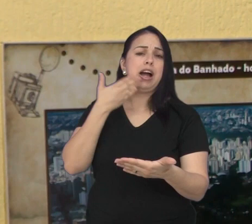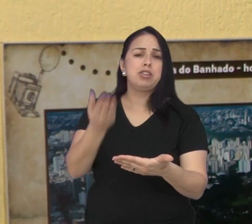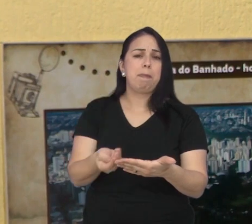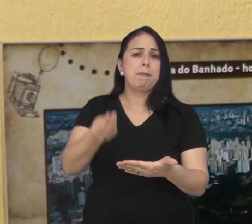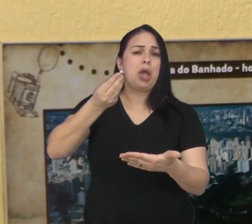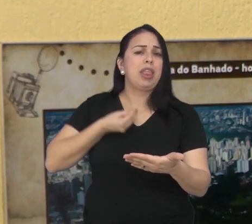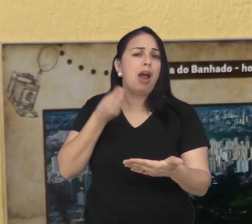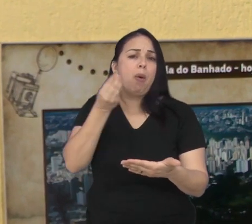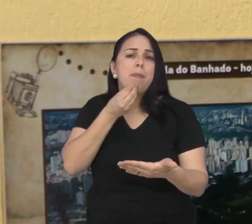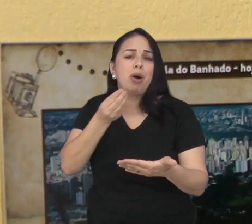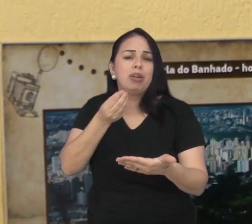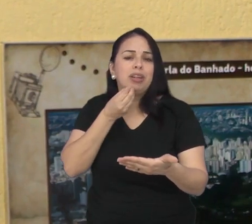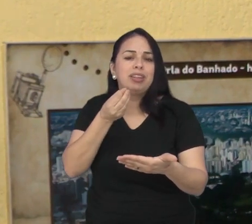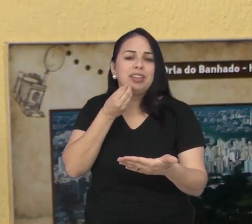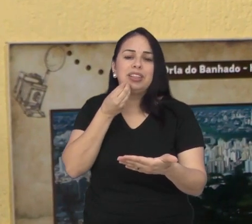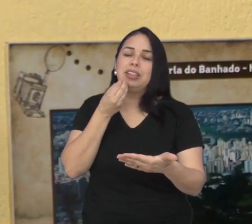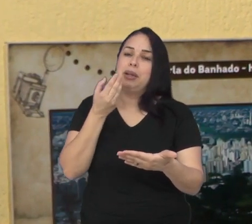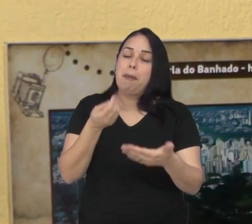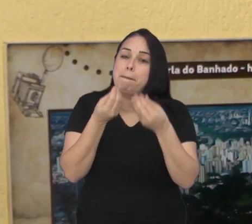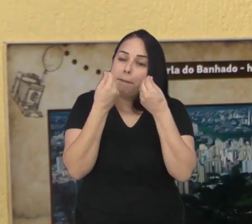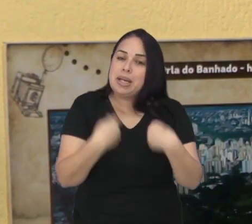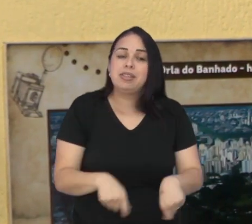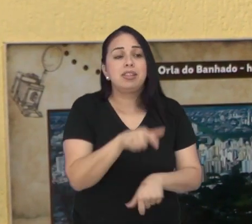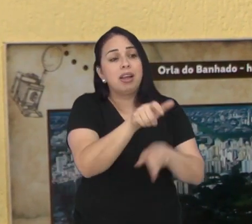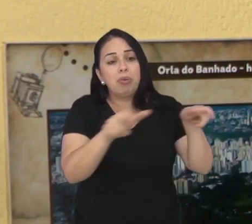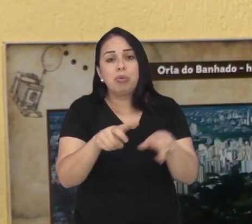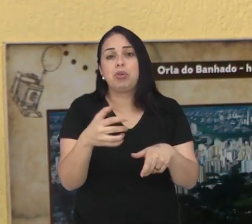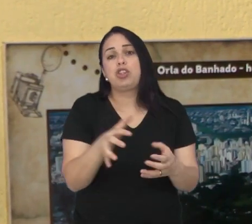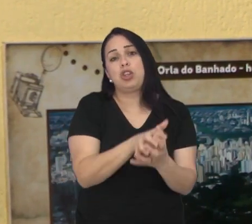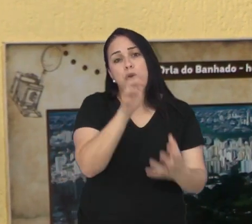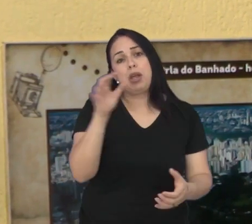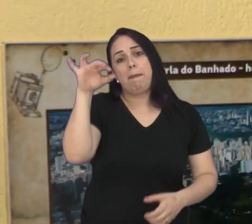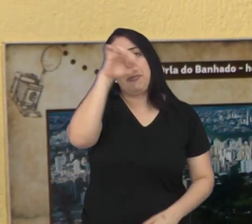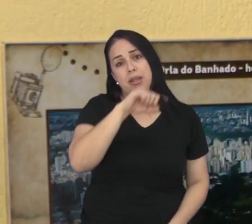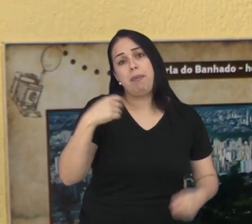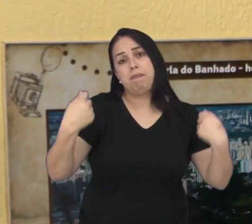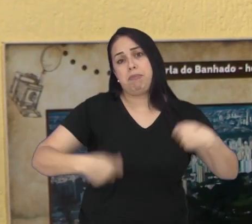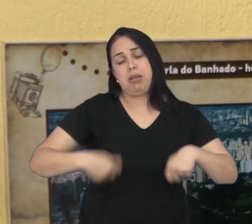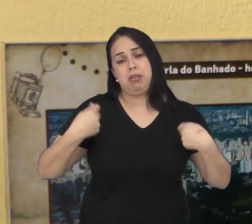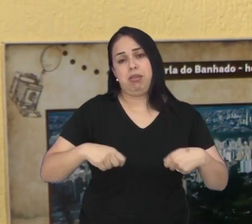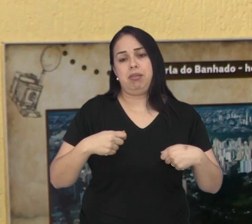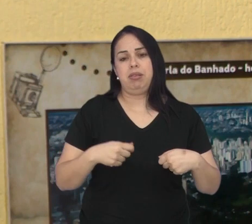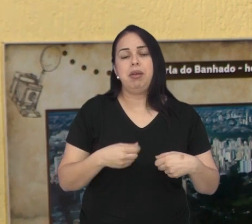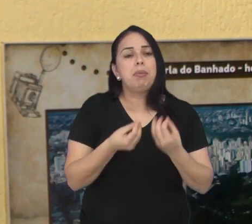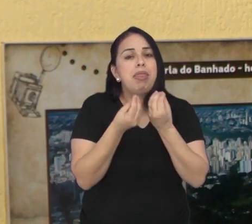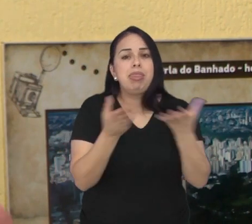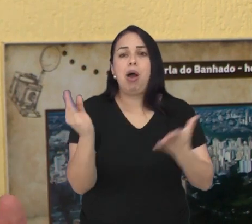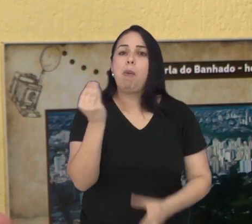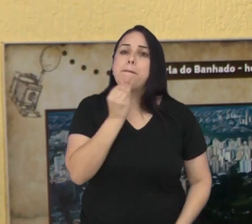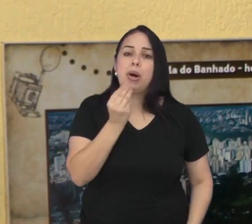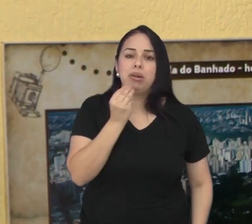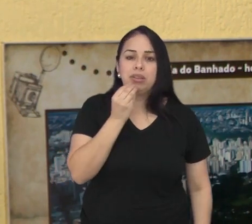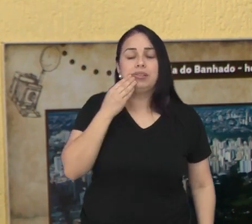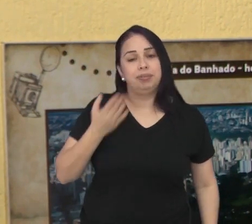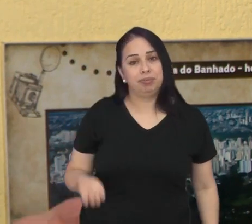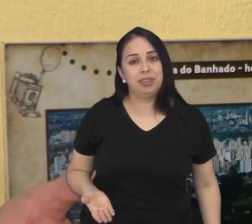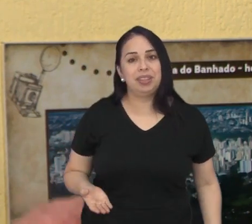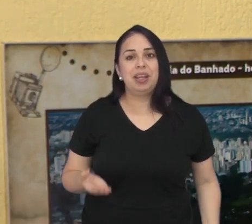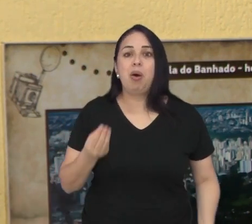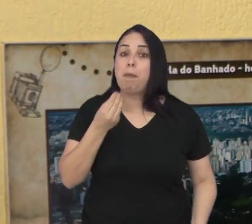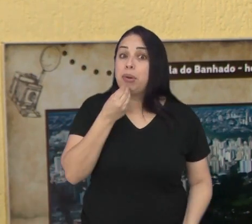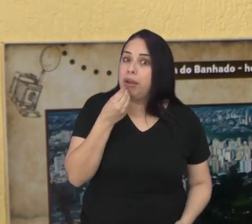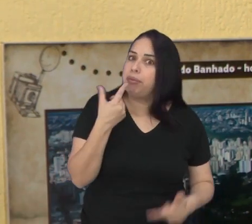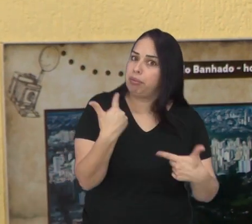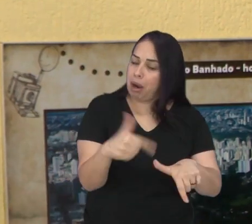nos oferece, esse ganho de tempo, tem que chegar no idoso. E isso também pode gerar outras oportunidades,